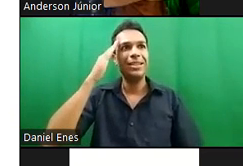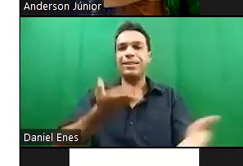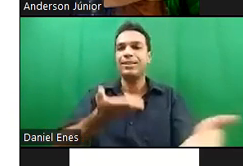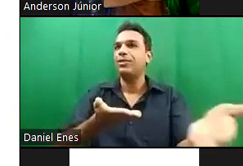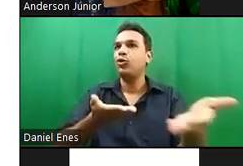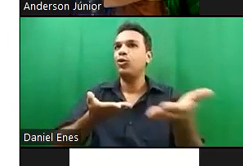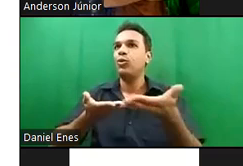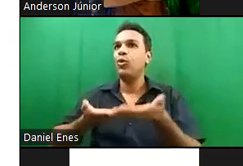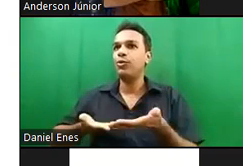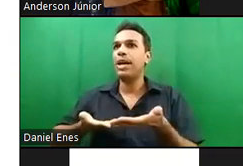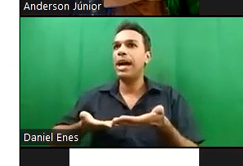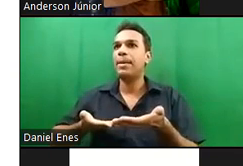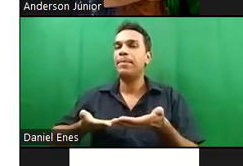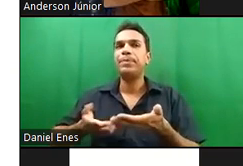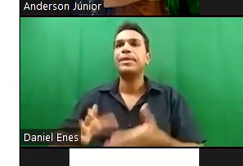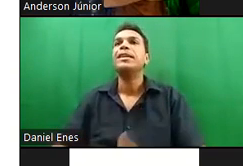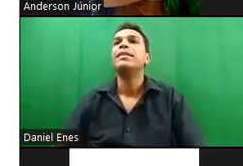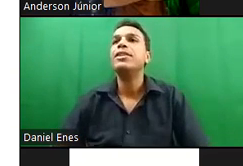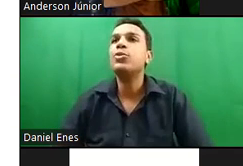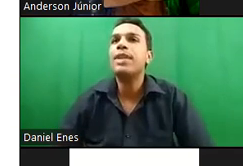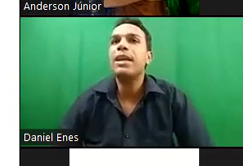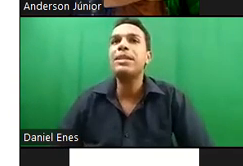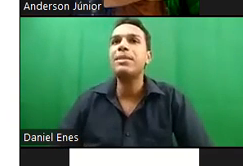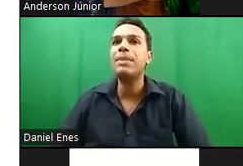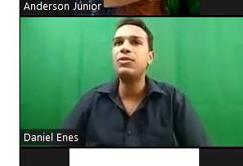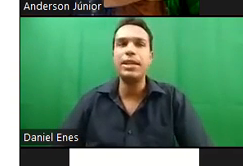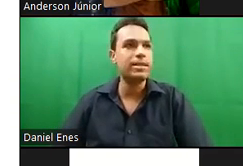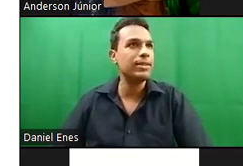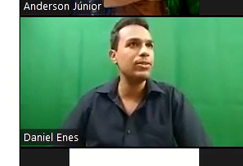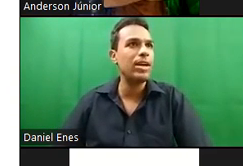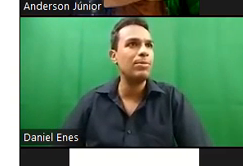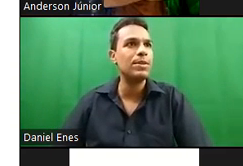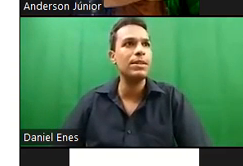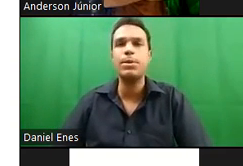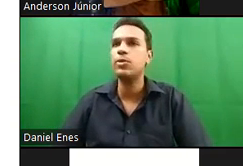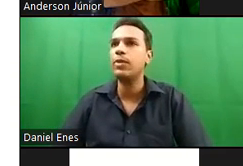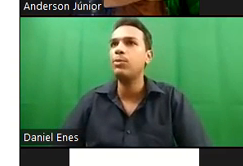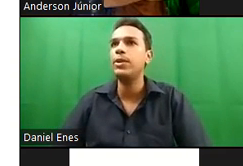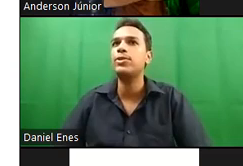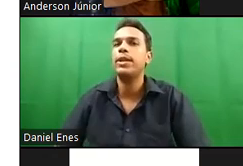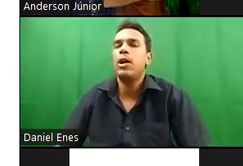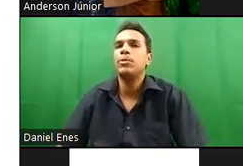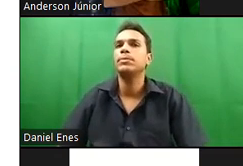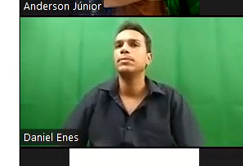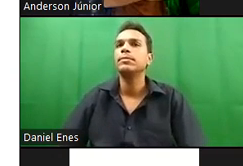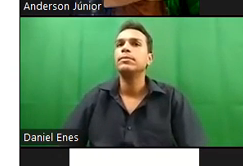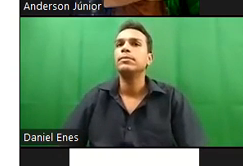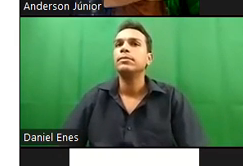Entender, convidar. Vocês conseguem perceber a diferença entre o verbo simples e o verbo